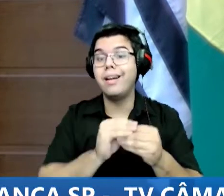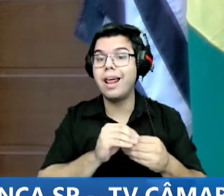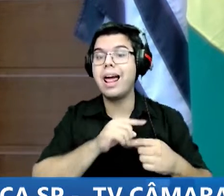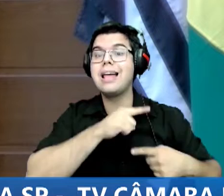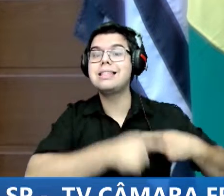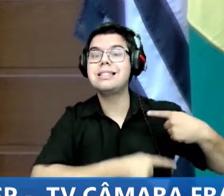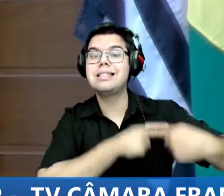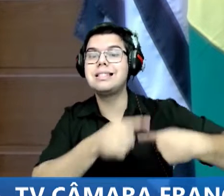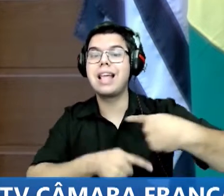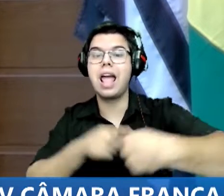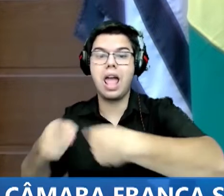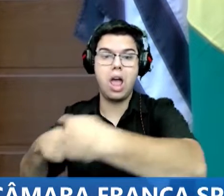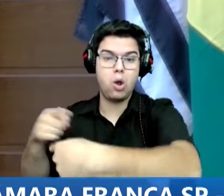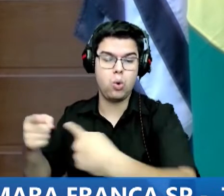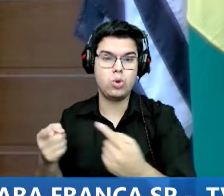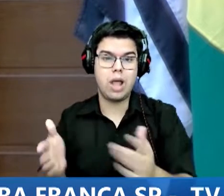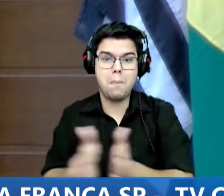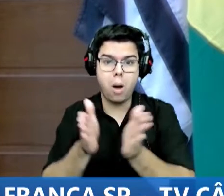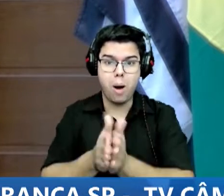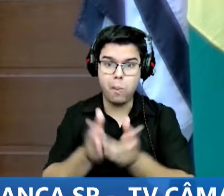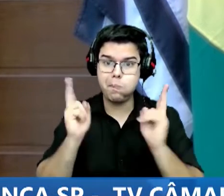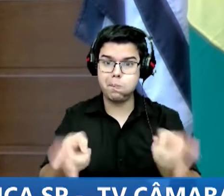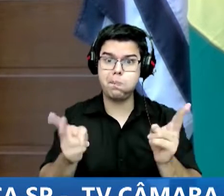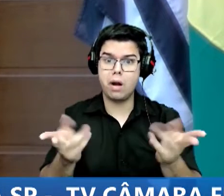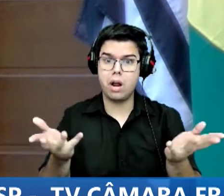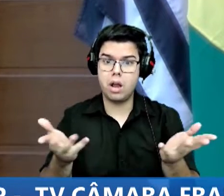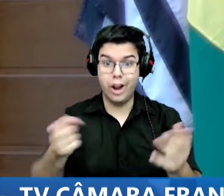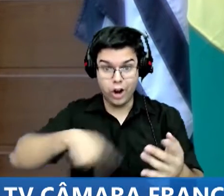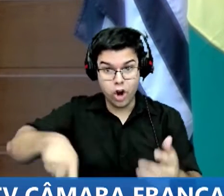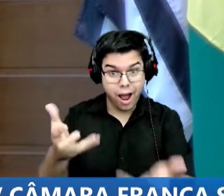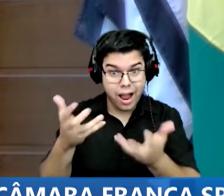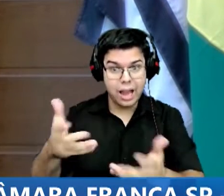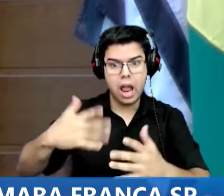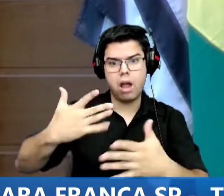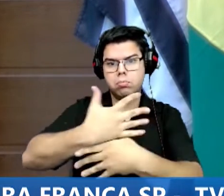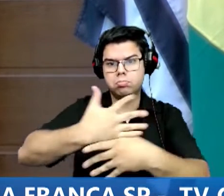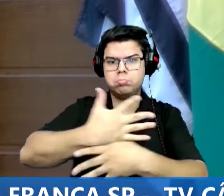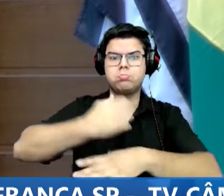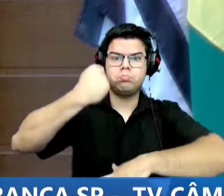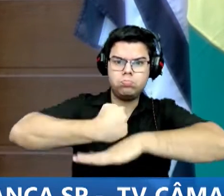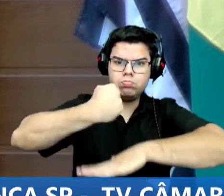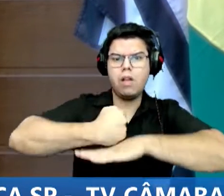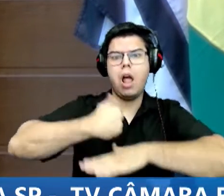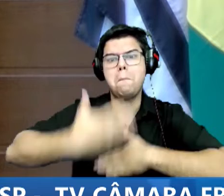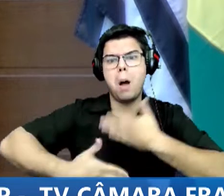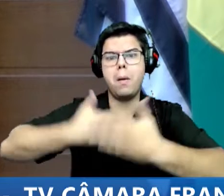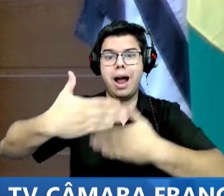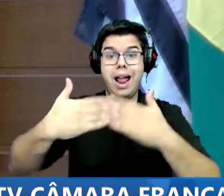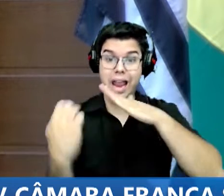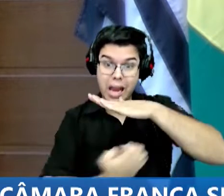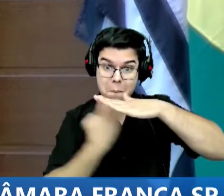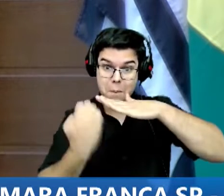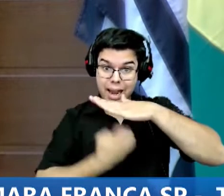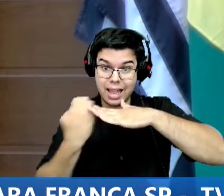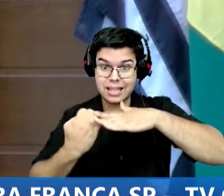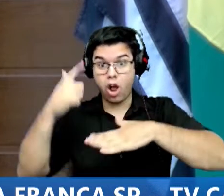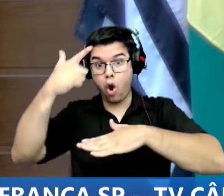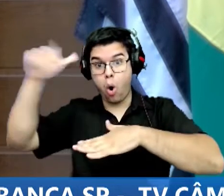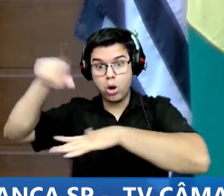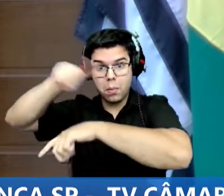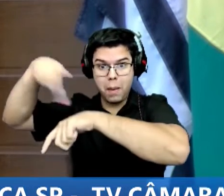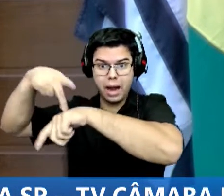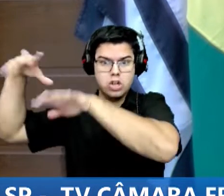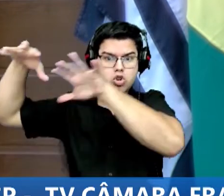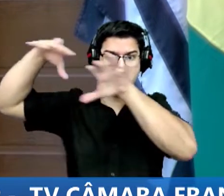uma cidade desenvolvida, uma cidade onde empresas, onde multinacionais venham, onde queiram investir, a